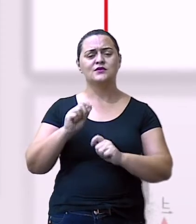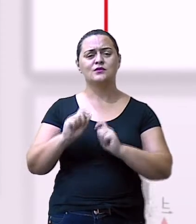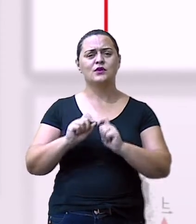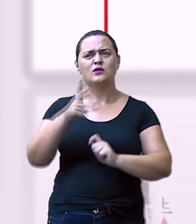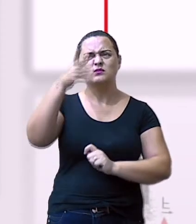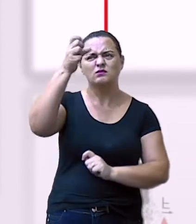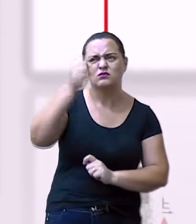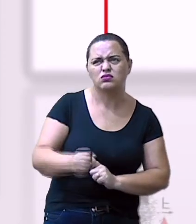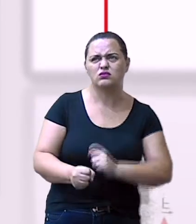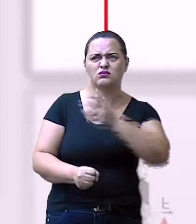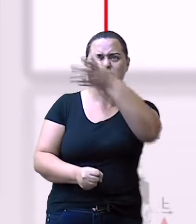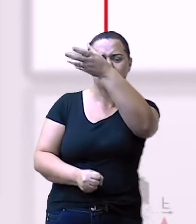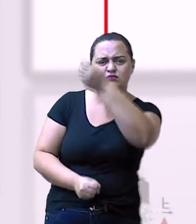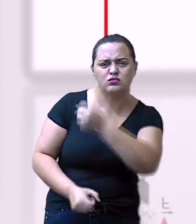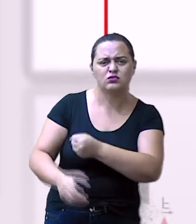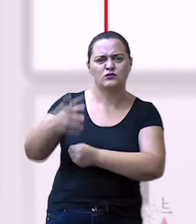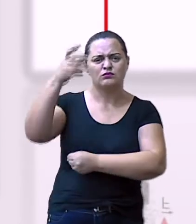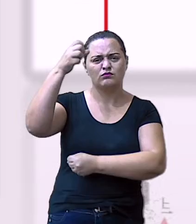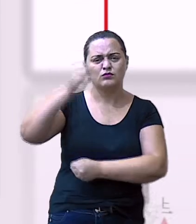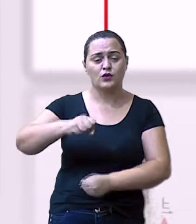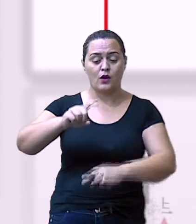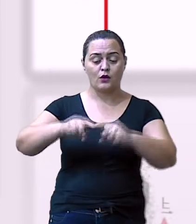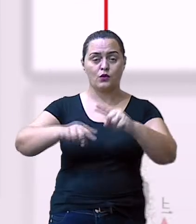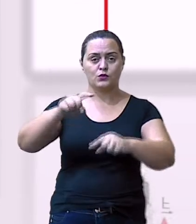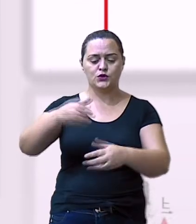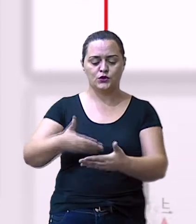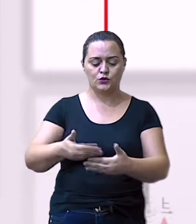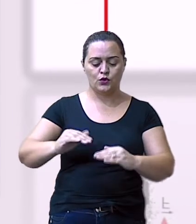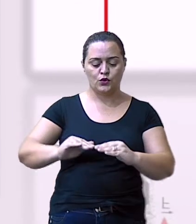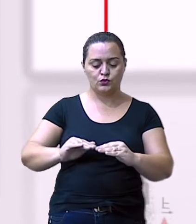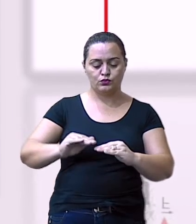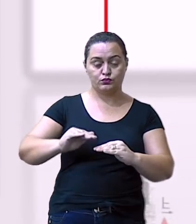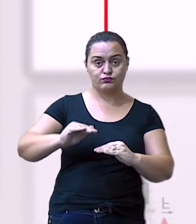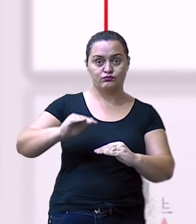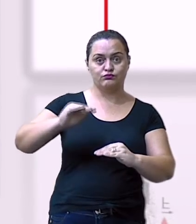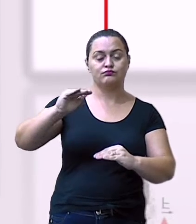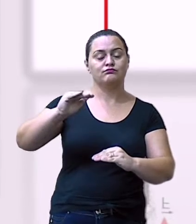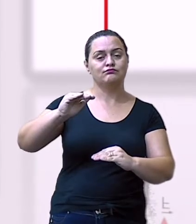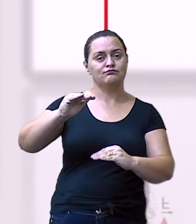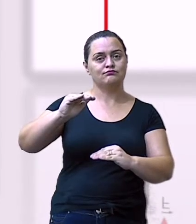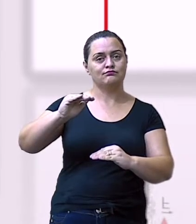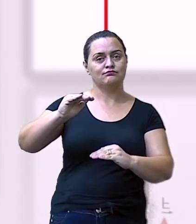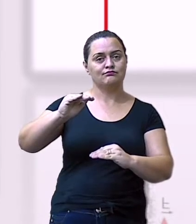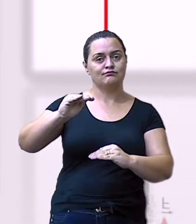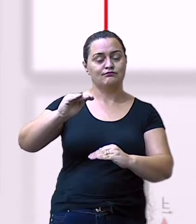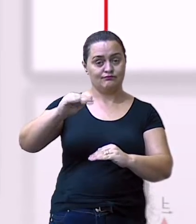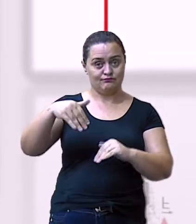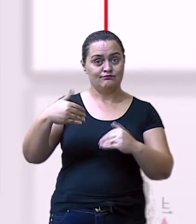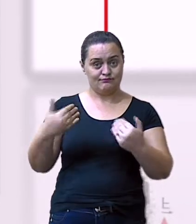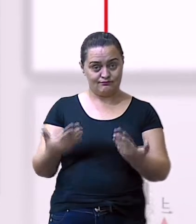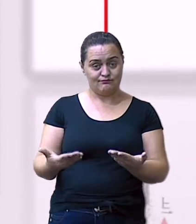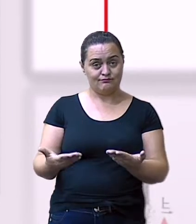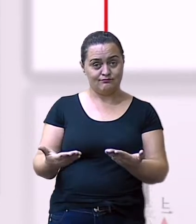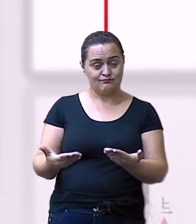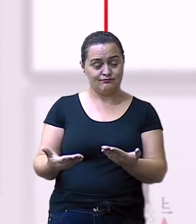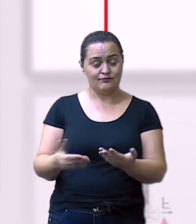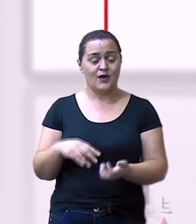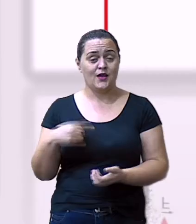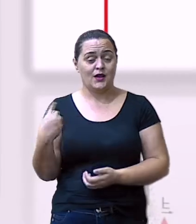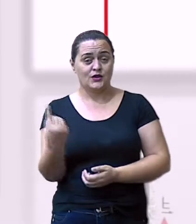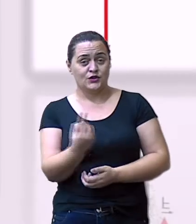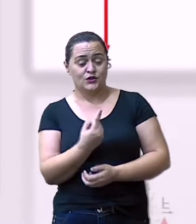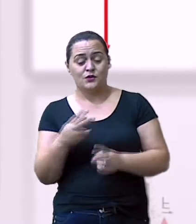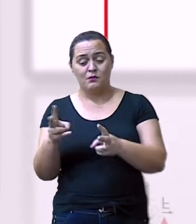não é mesmo? Então, caso a gente faça essa movimentação, a gente consegue